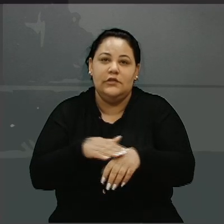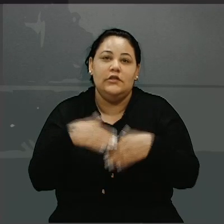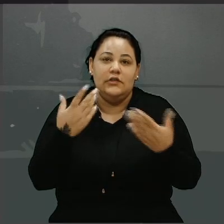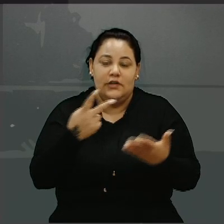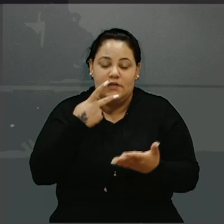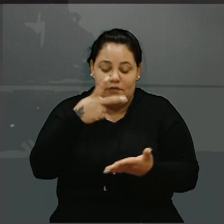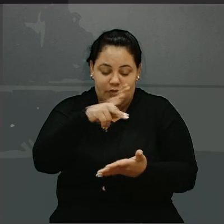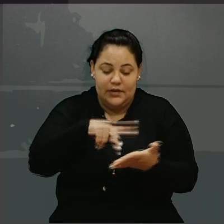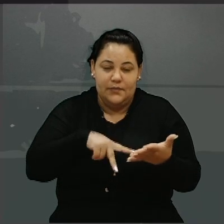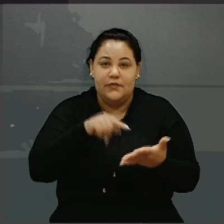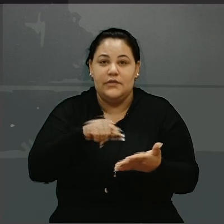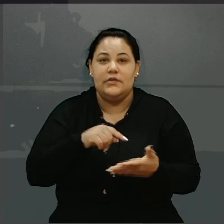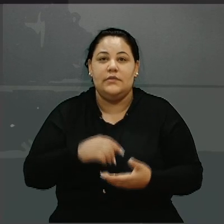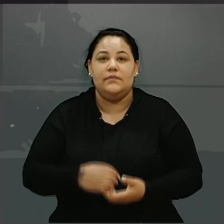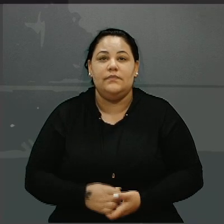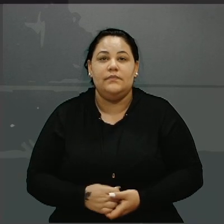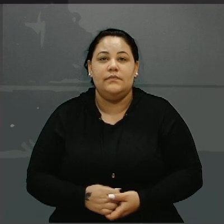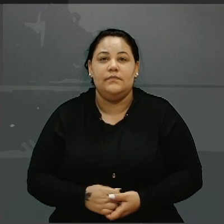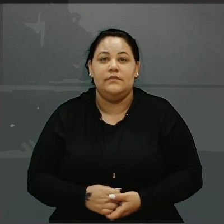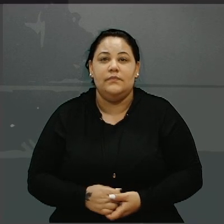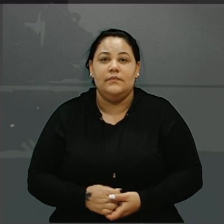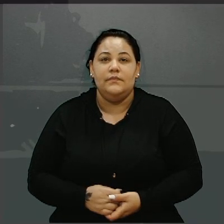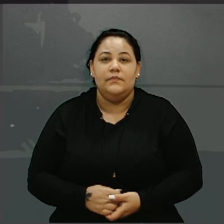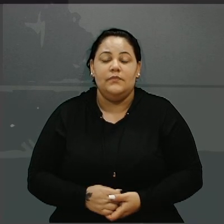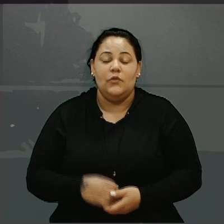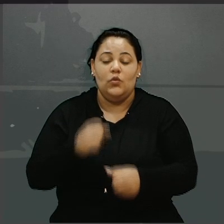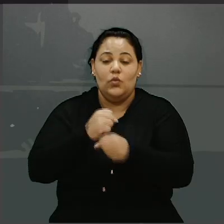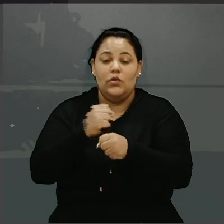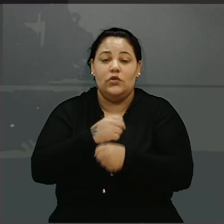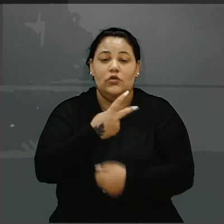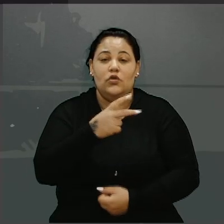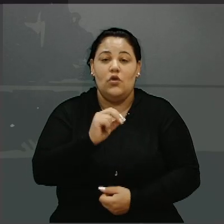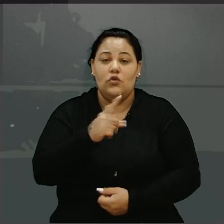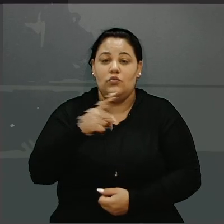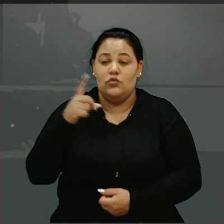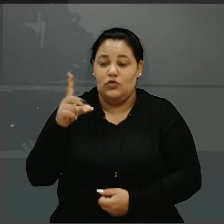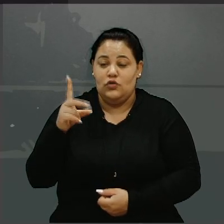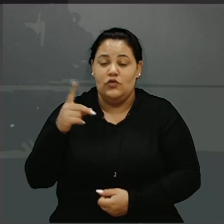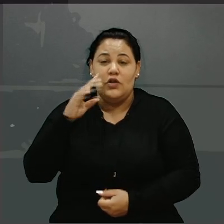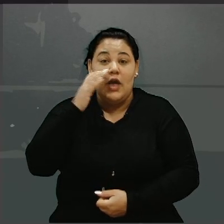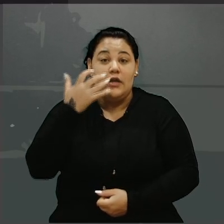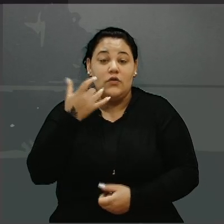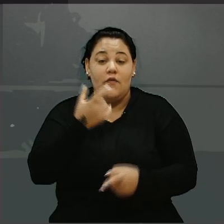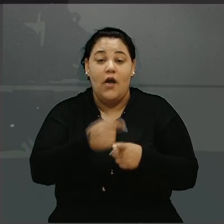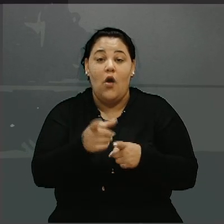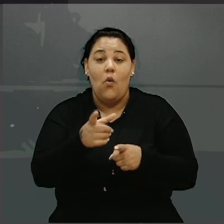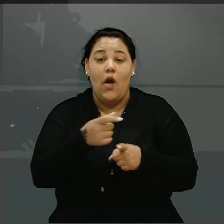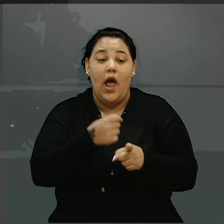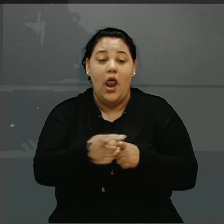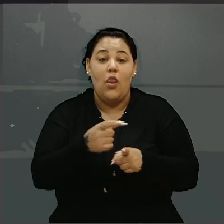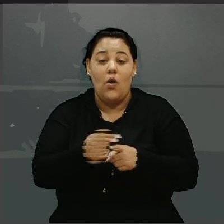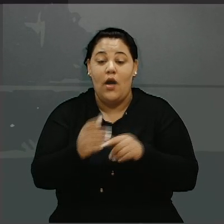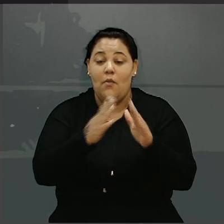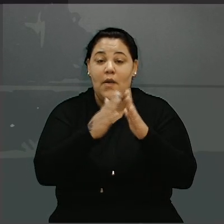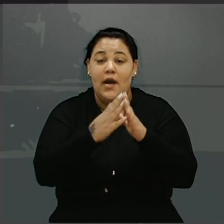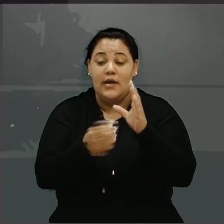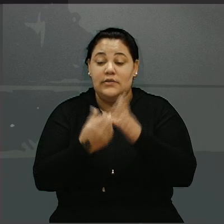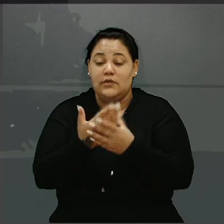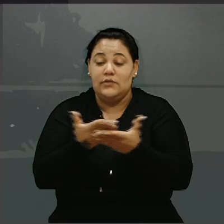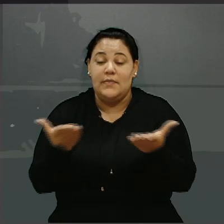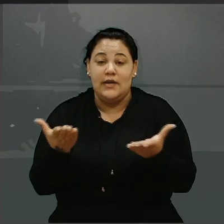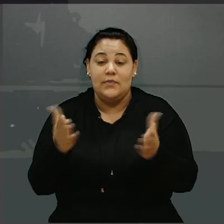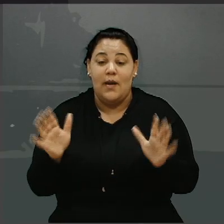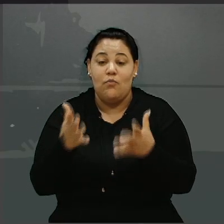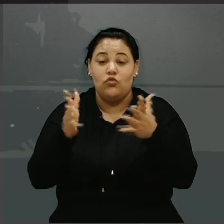para vocês, tá certo? No ano de 2012, quando resolvemos que iríamos alugar uma casa, criar um espaço para fomentar a música